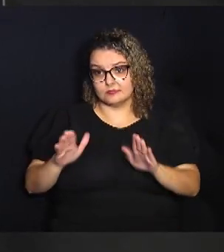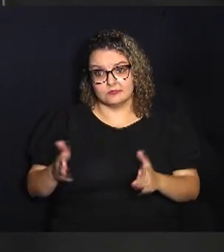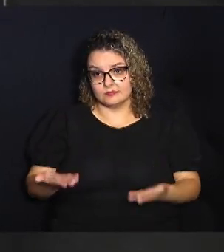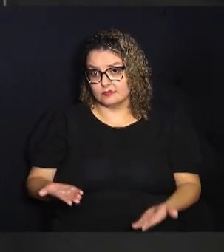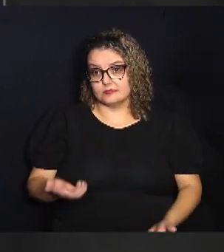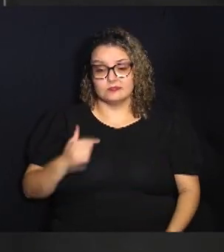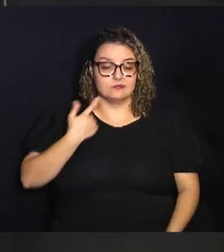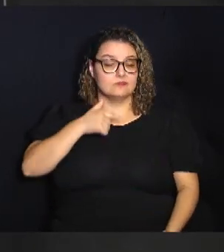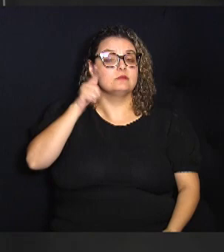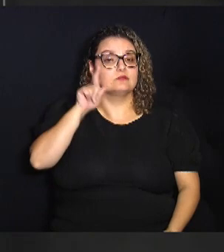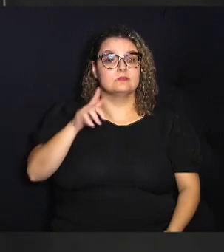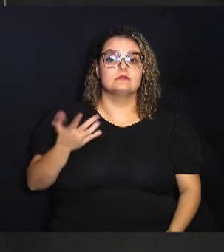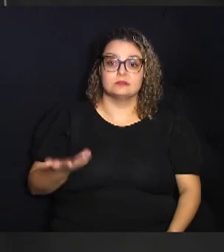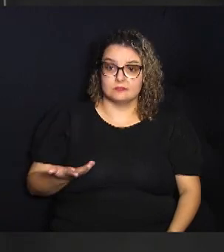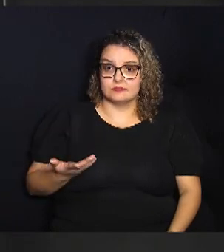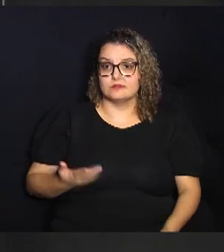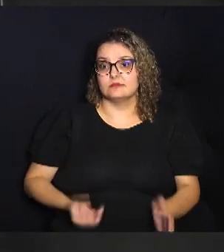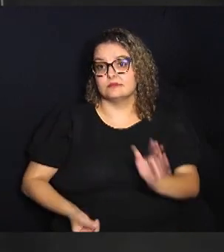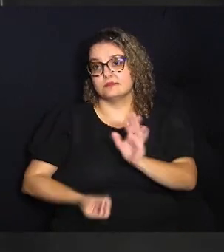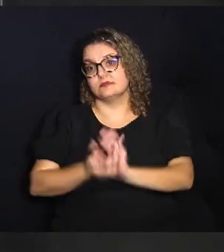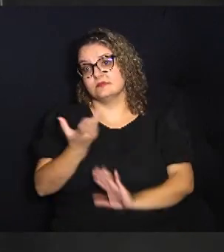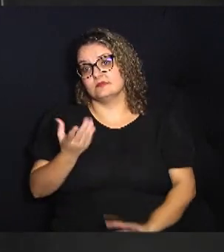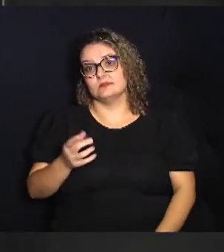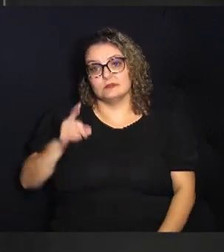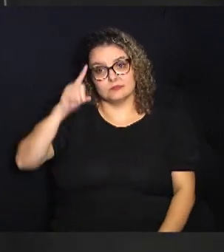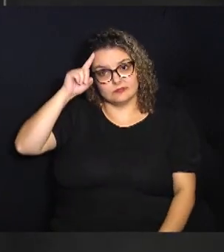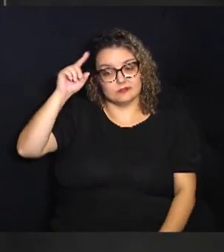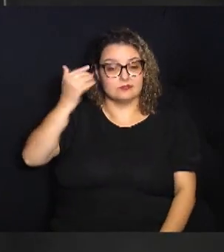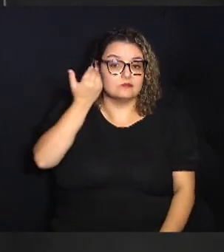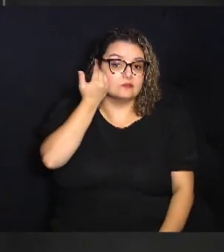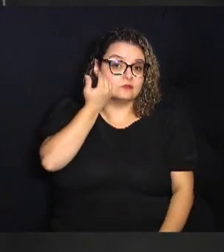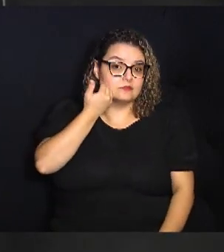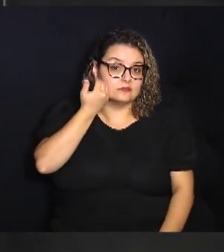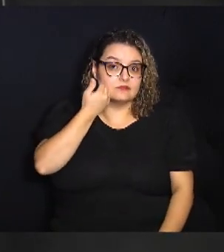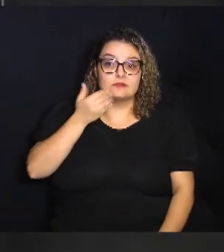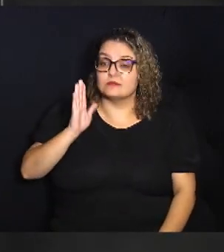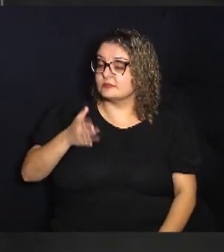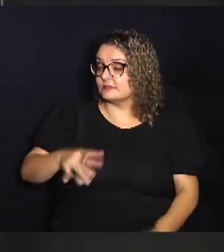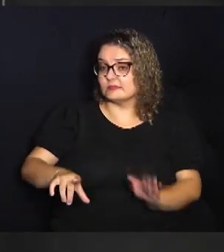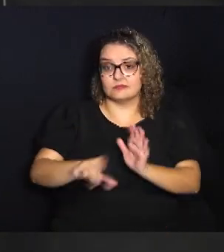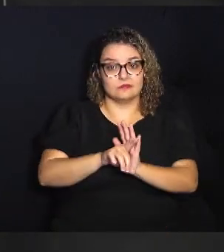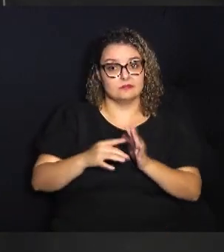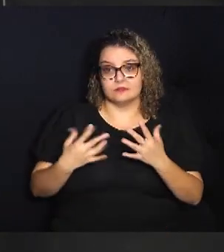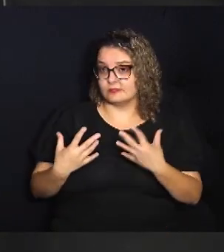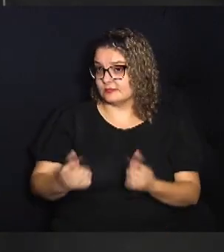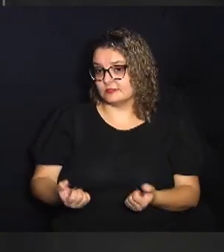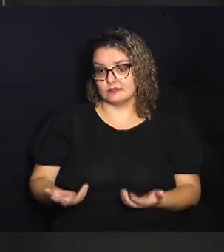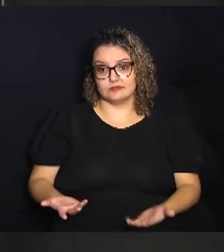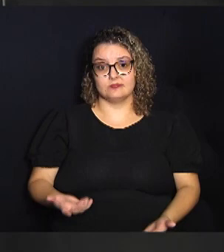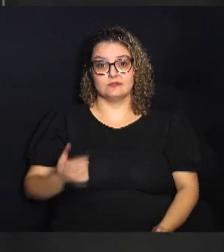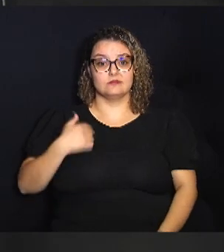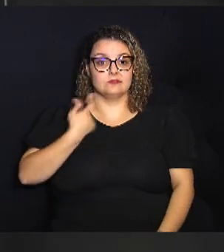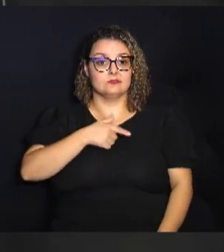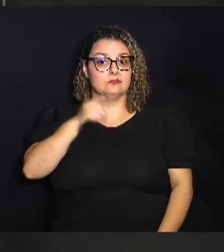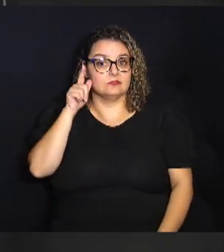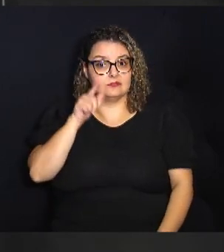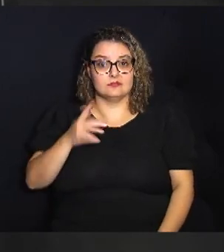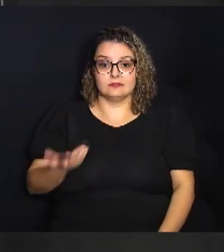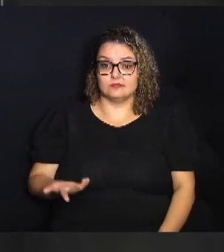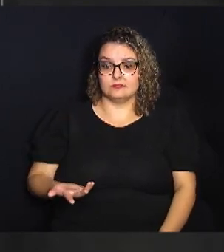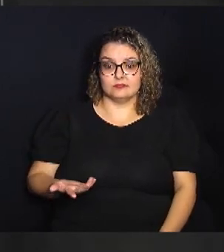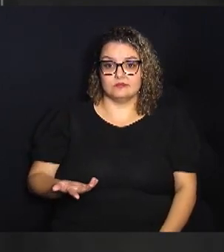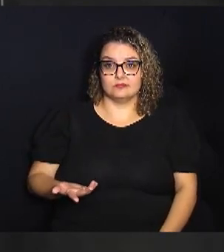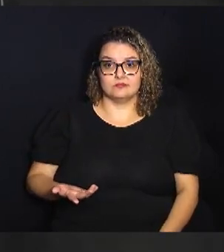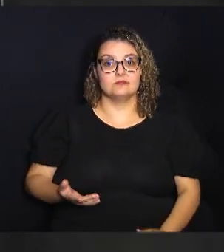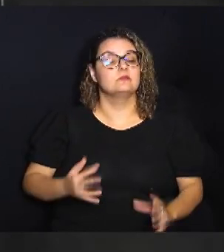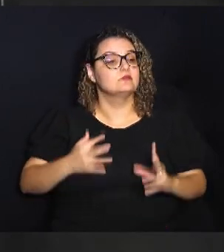Nós conseguimos instituir o Dia do Barbeiro, que já é lei, já é sancionado lei. Sim. Nós conseguimos...